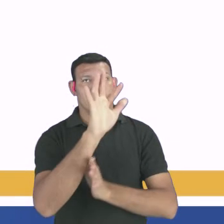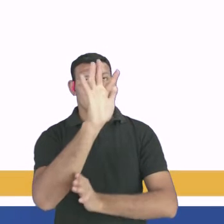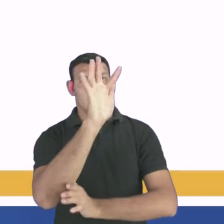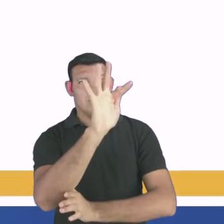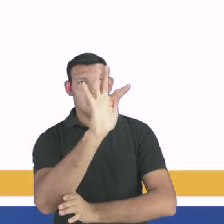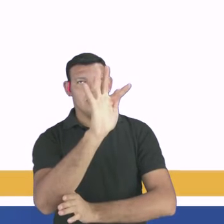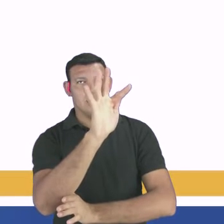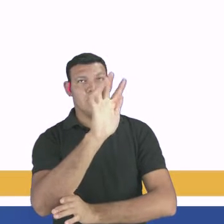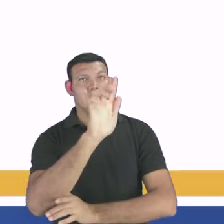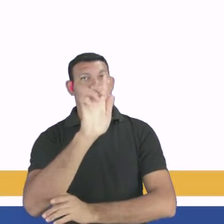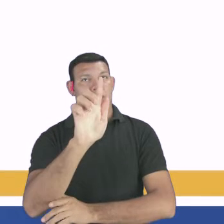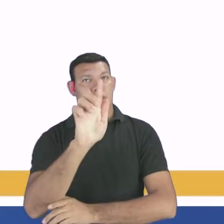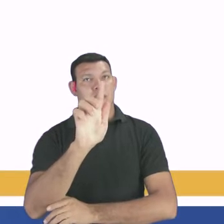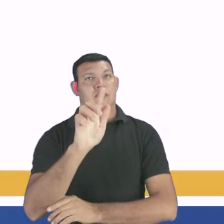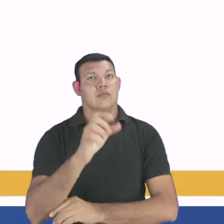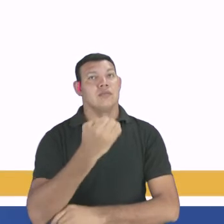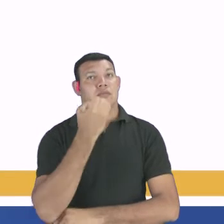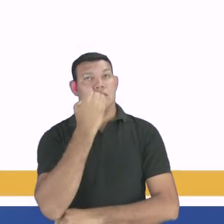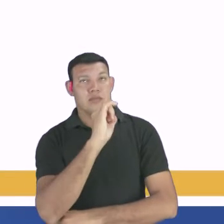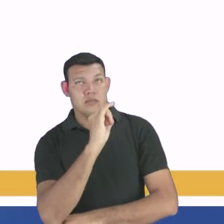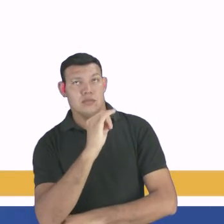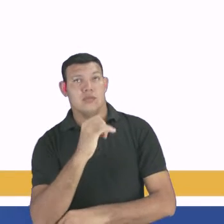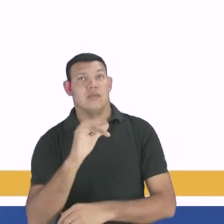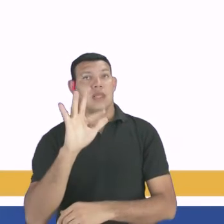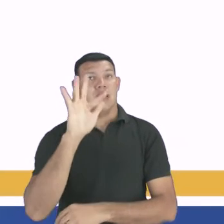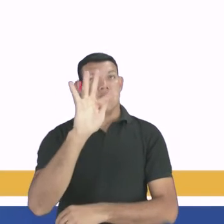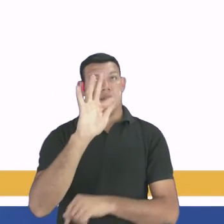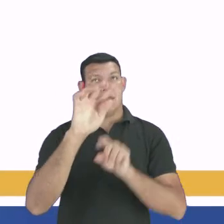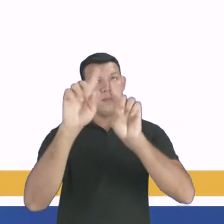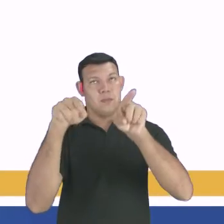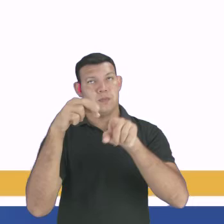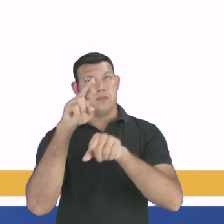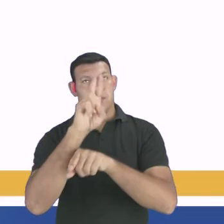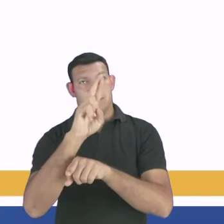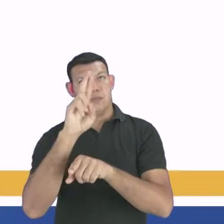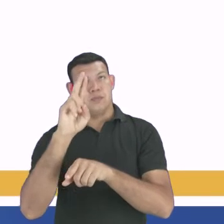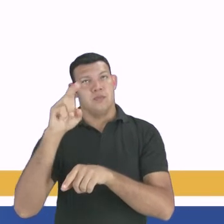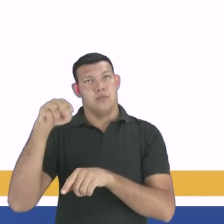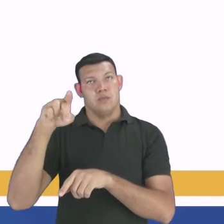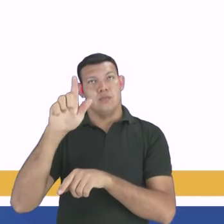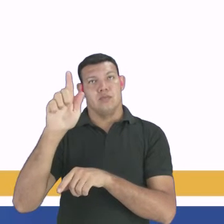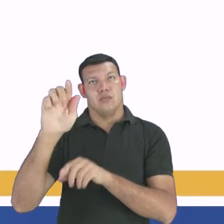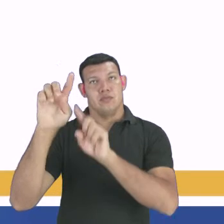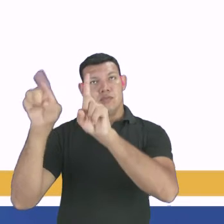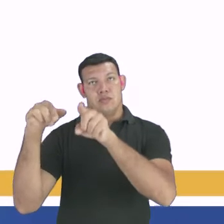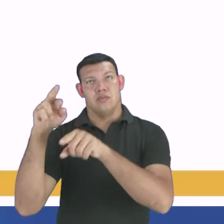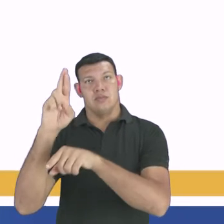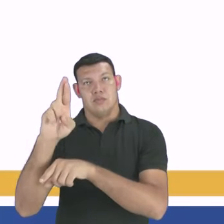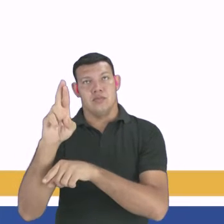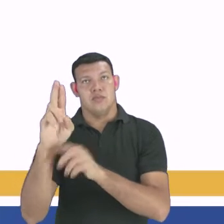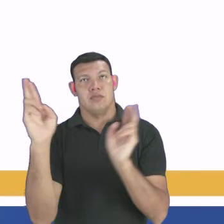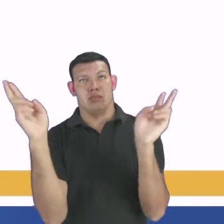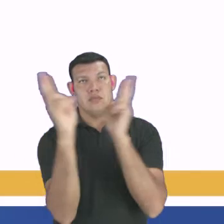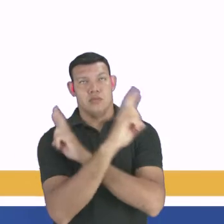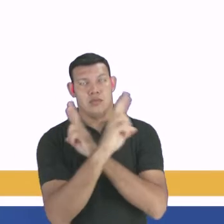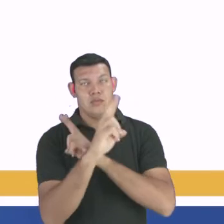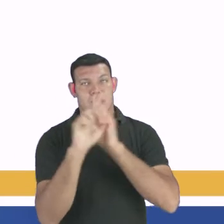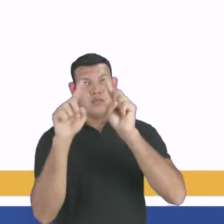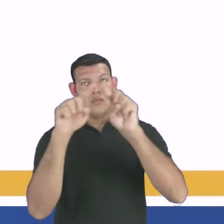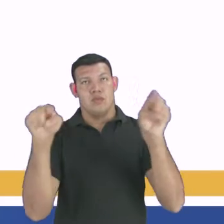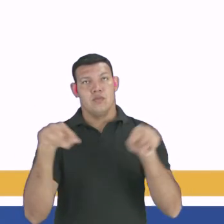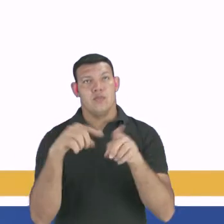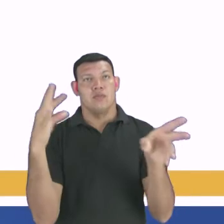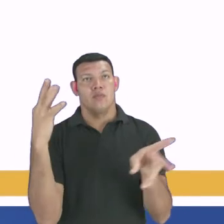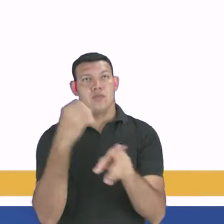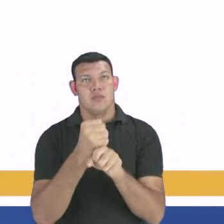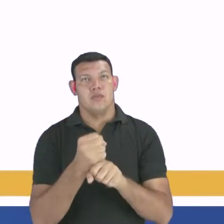igual ao GDR for verdadeira aí nós temos a raiz ou a solução dessa equação trigonométrica e na